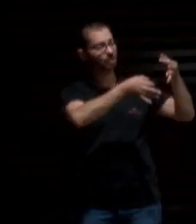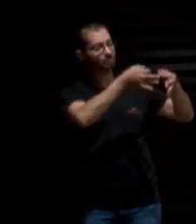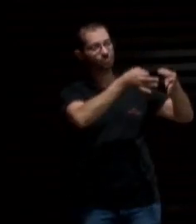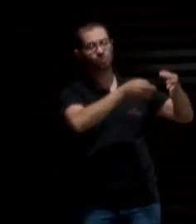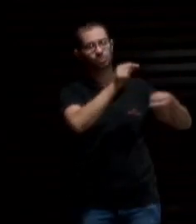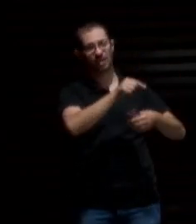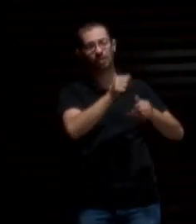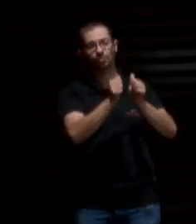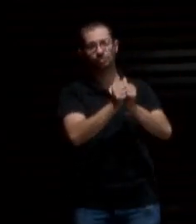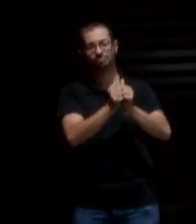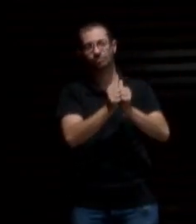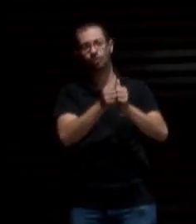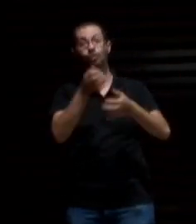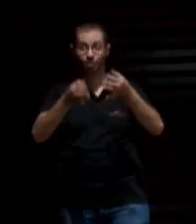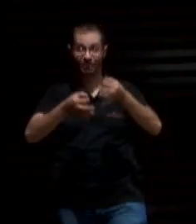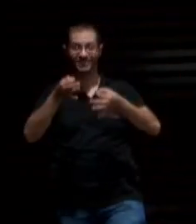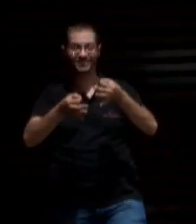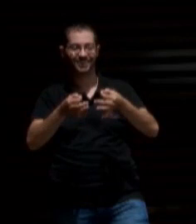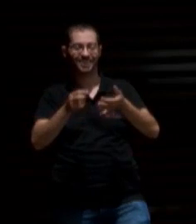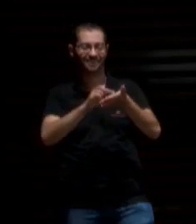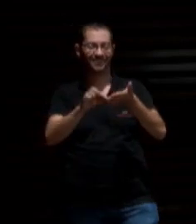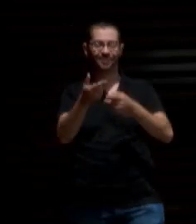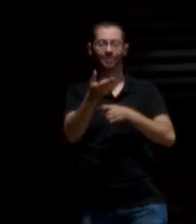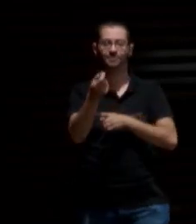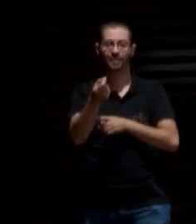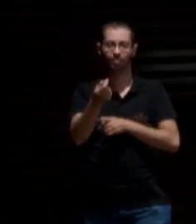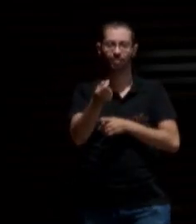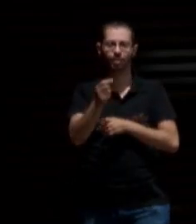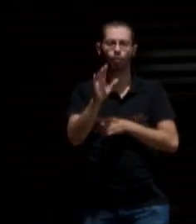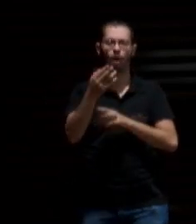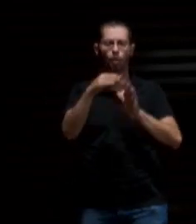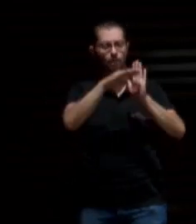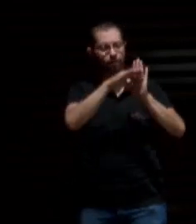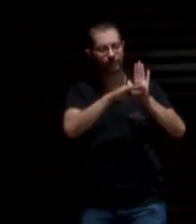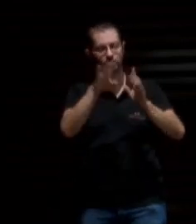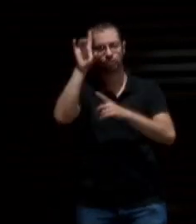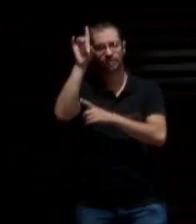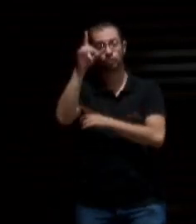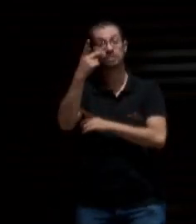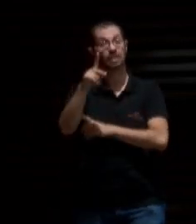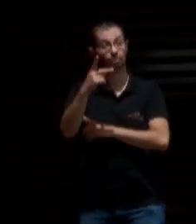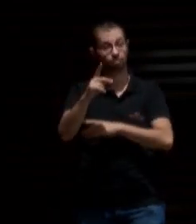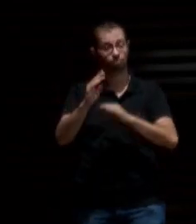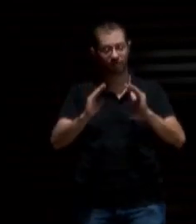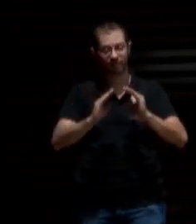E agora, pulando para o 20, eu quero mostrar para os irmãos qual que é o propósito e o resultado de Deus com o julgamento na sua casa.